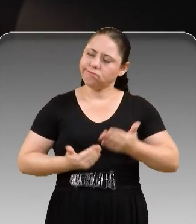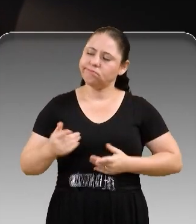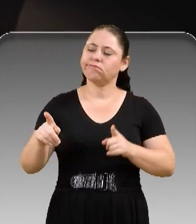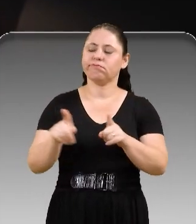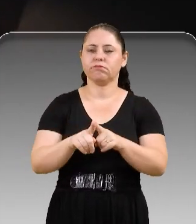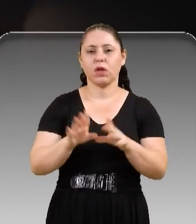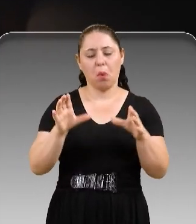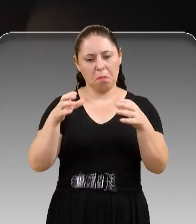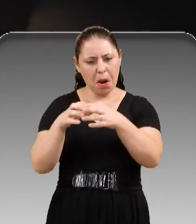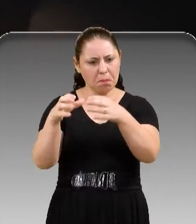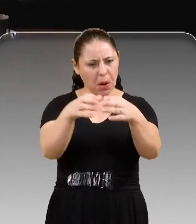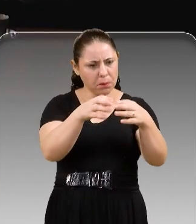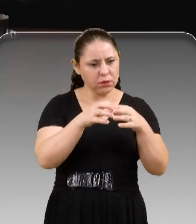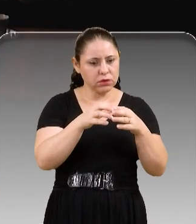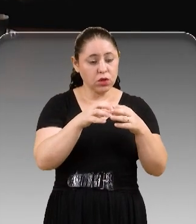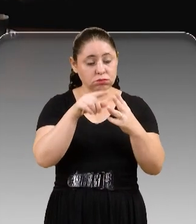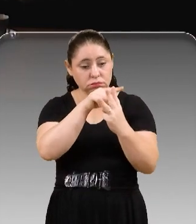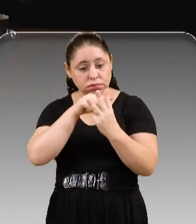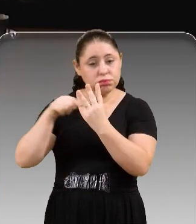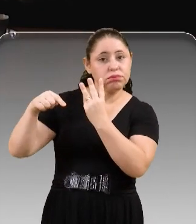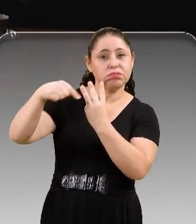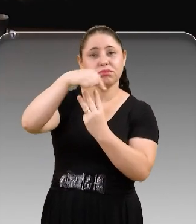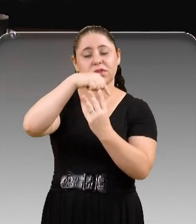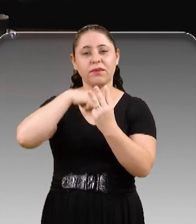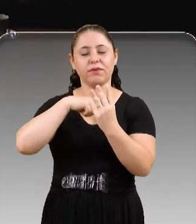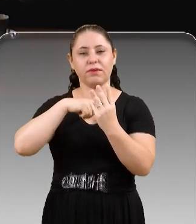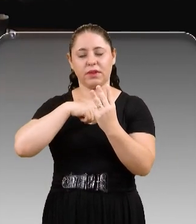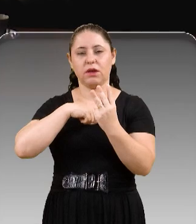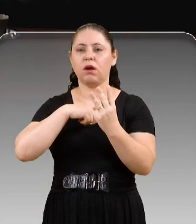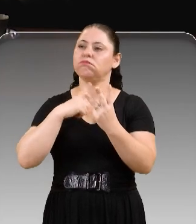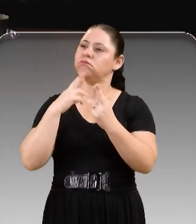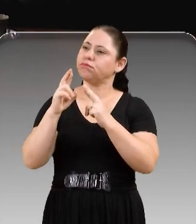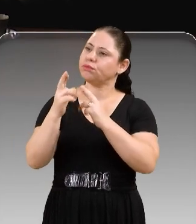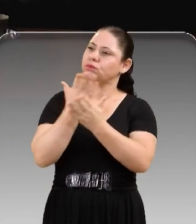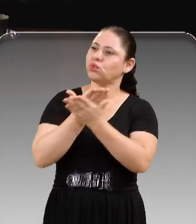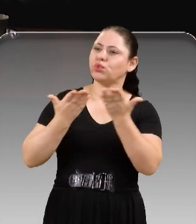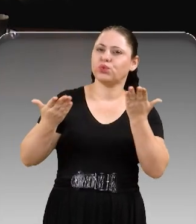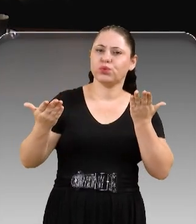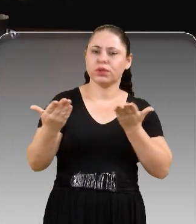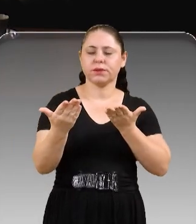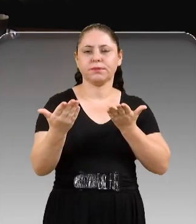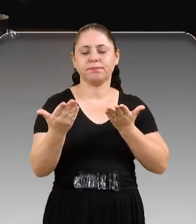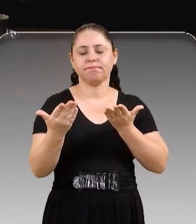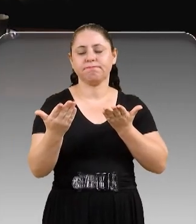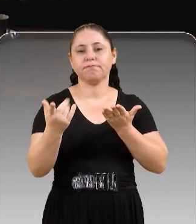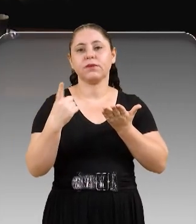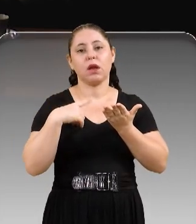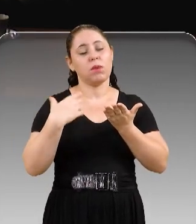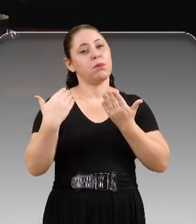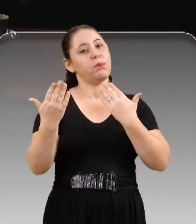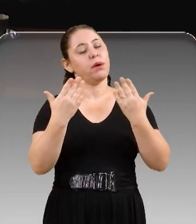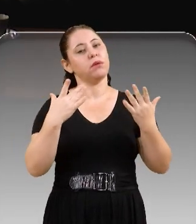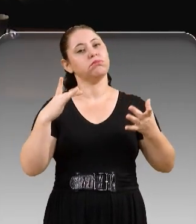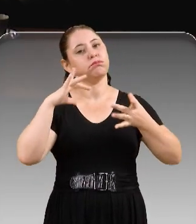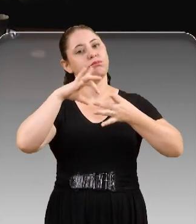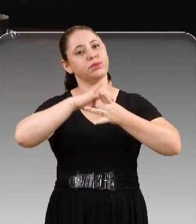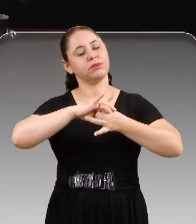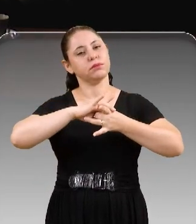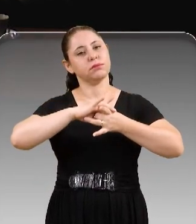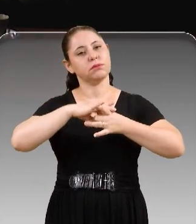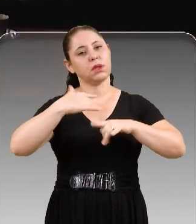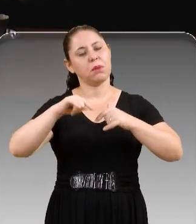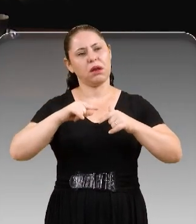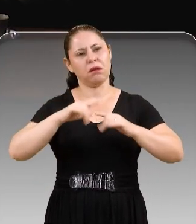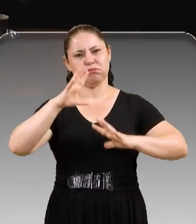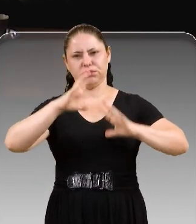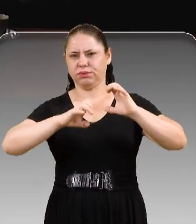juízes auxiliares também, vão fazer com que os três, nós temos sempre que conversar, ter uma harmonia